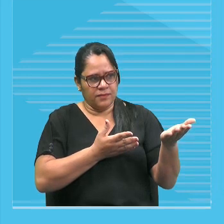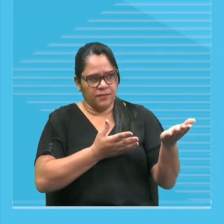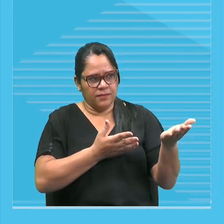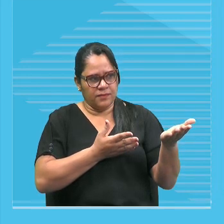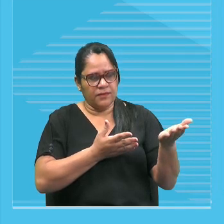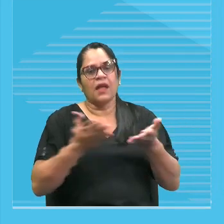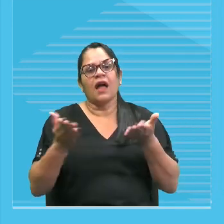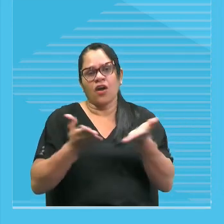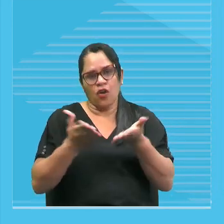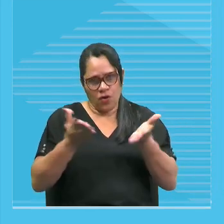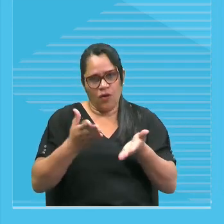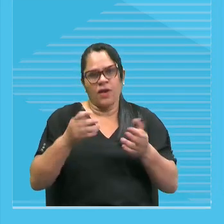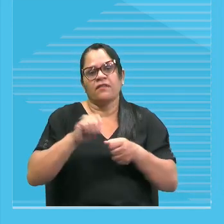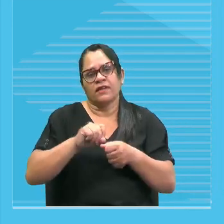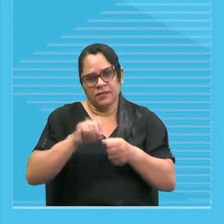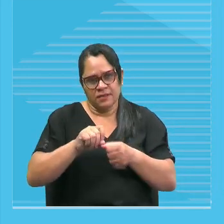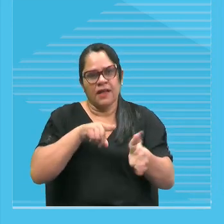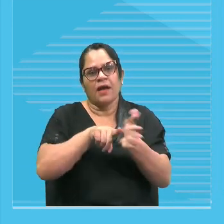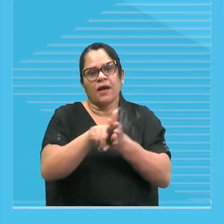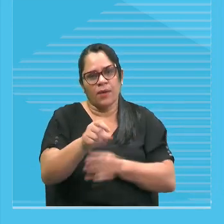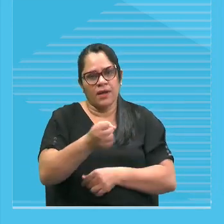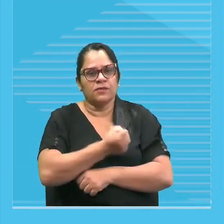vamos para quarta questão